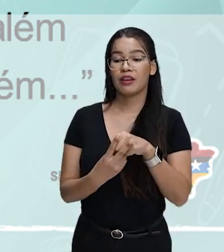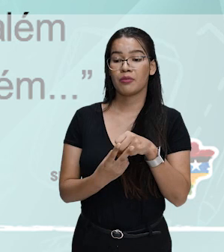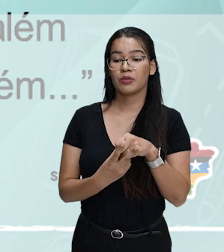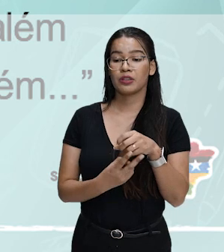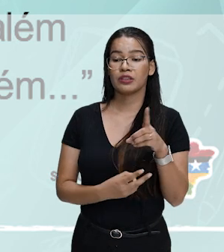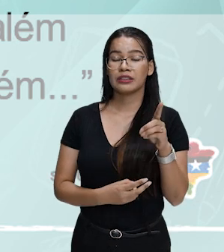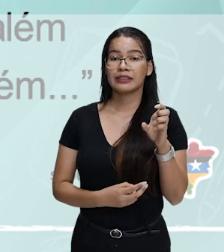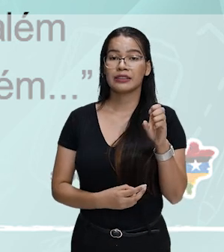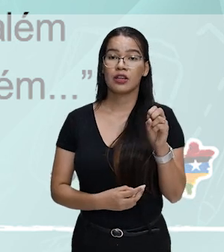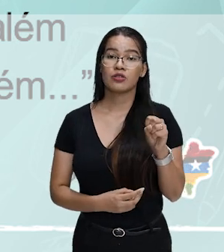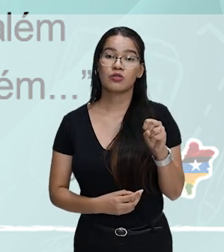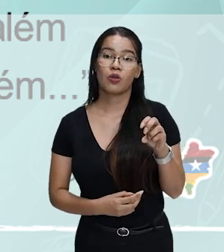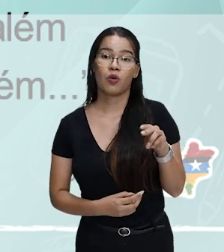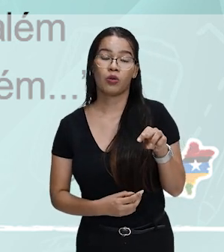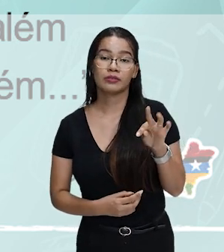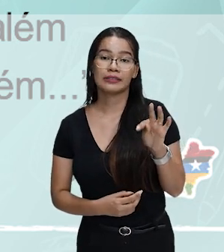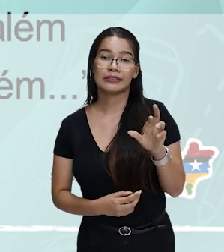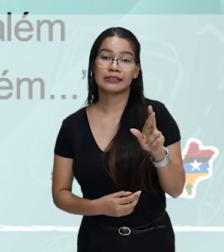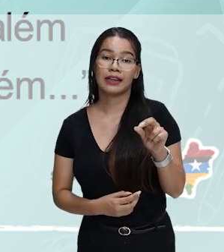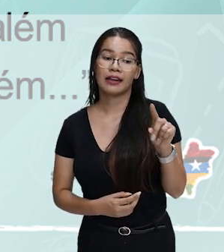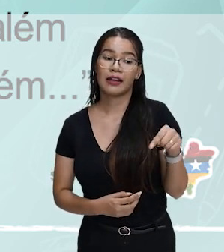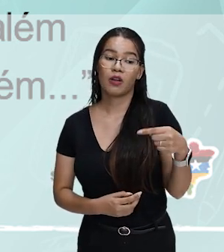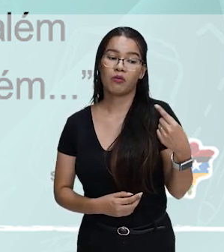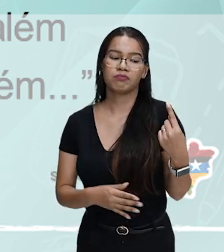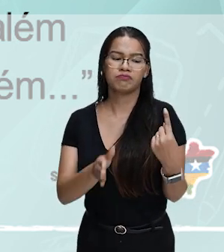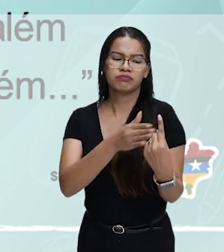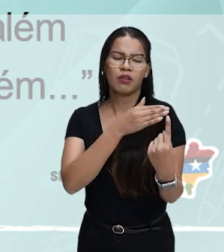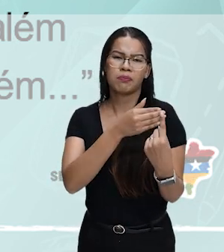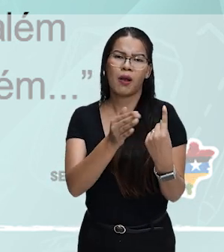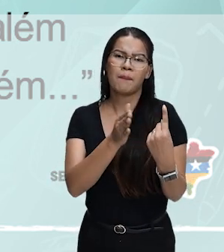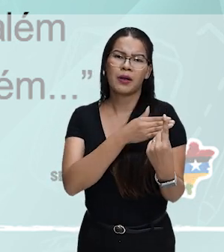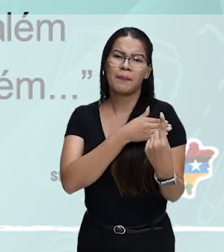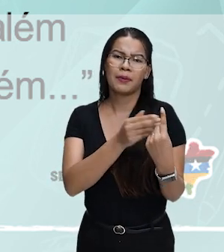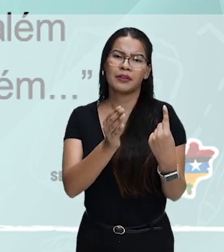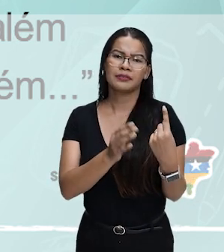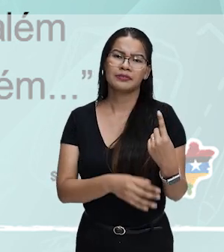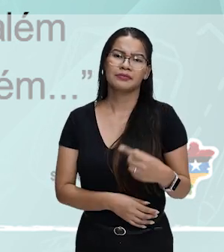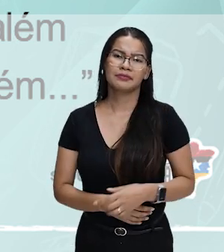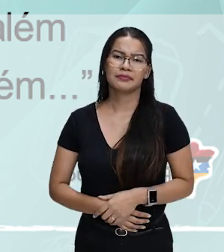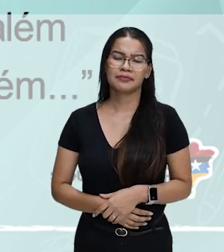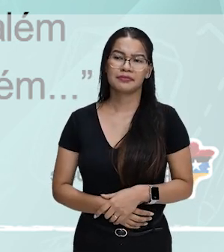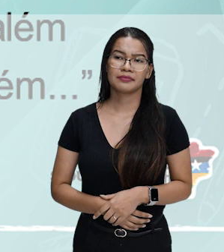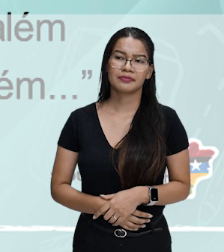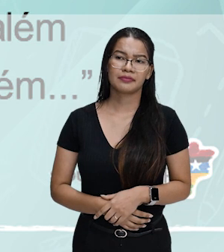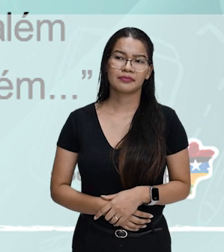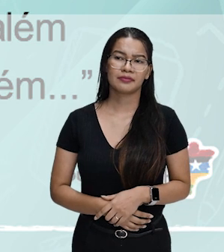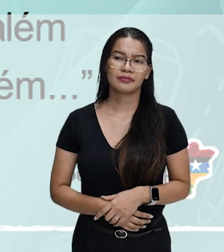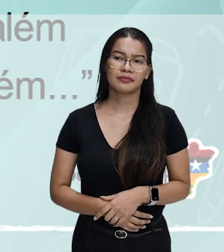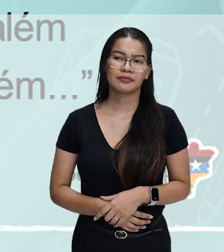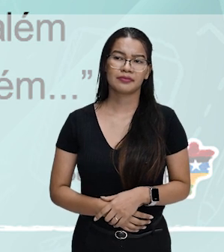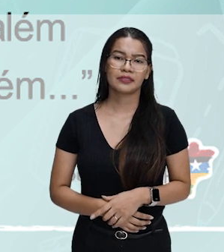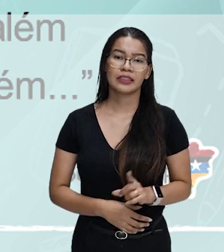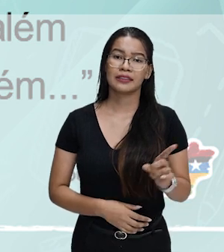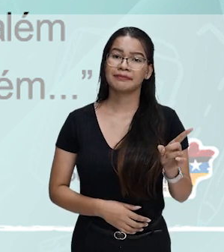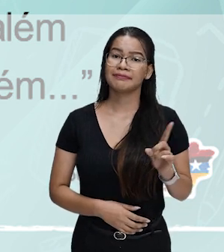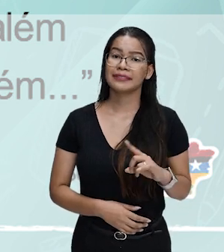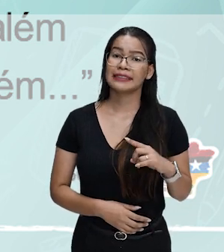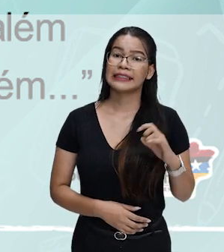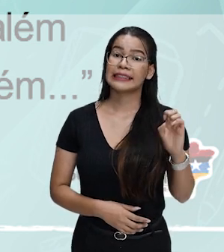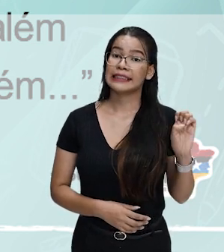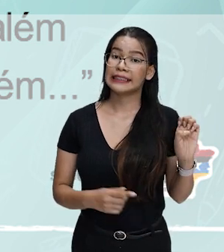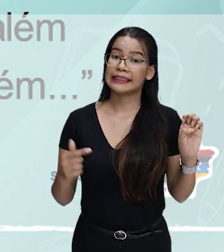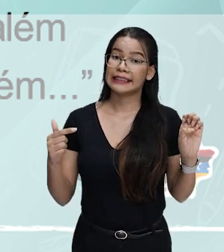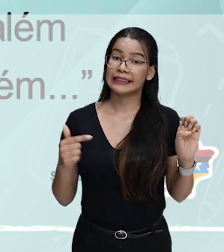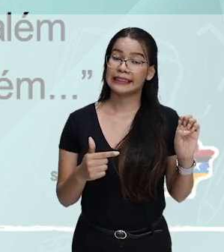Descontar, outro verbo. Aí nós temos duas assindéticas. E não